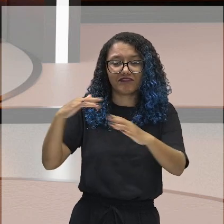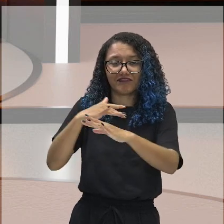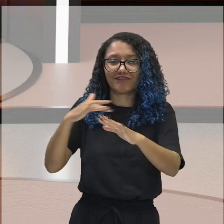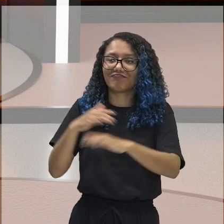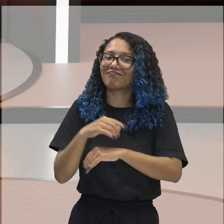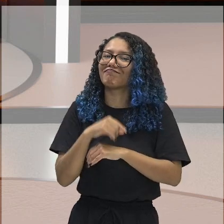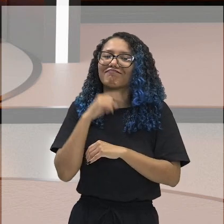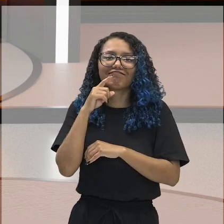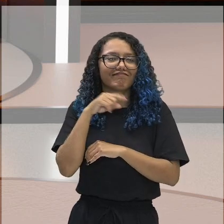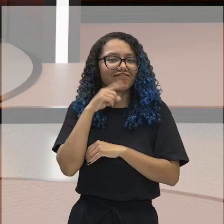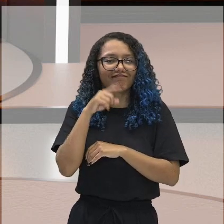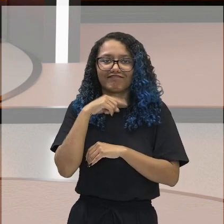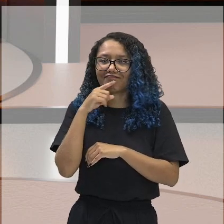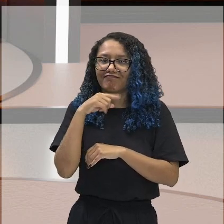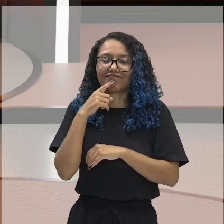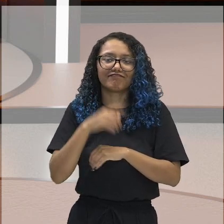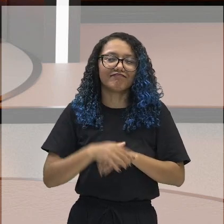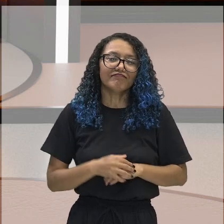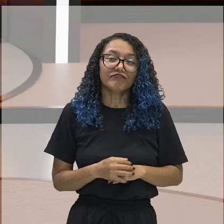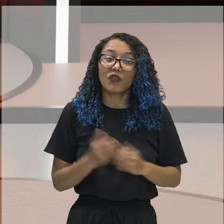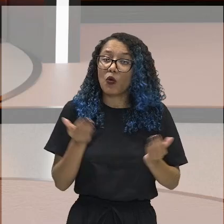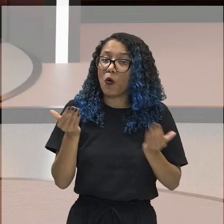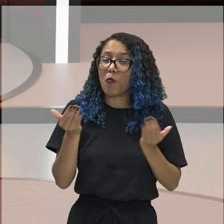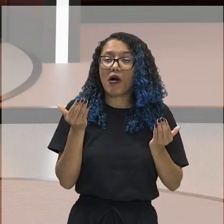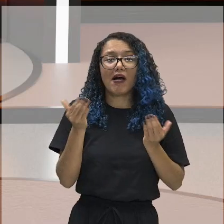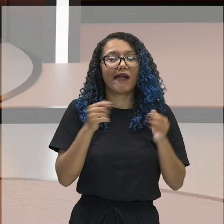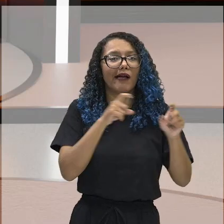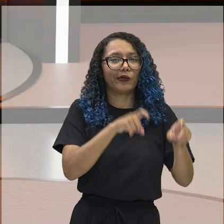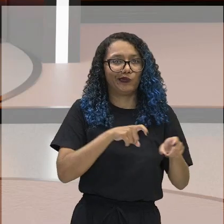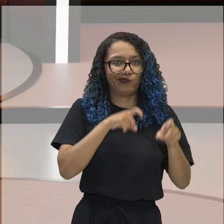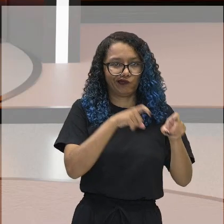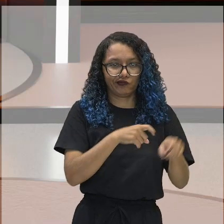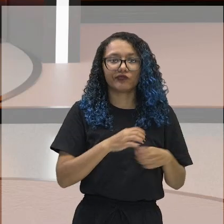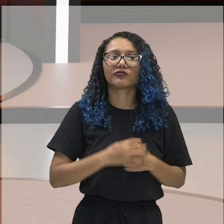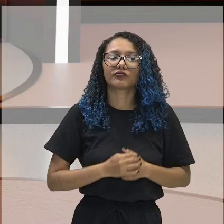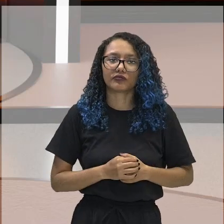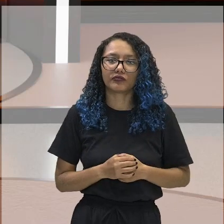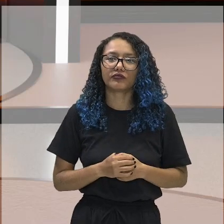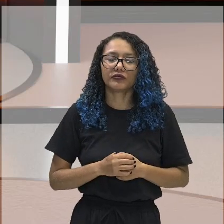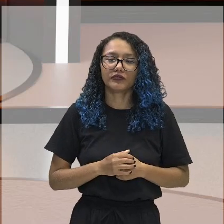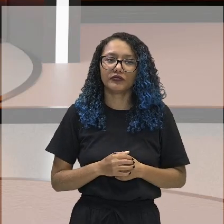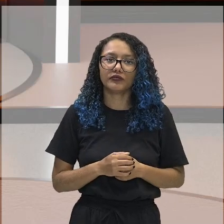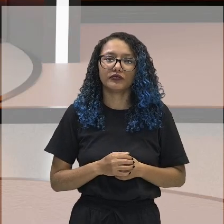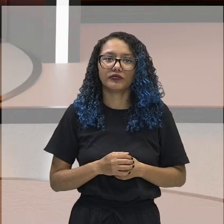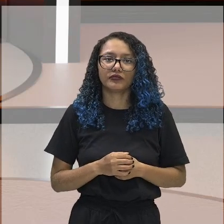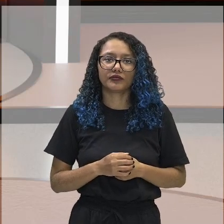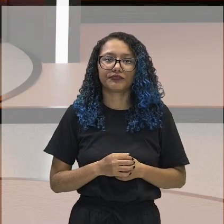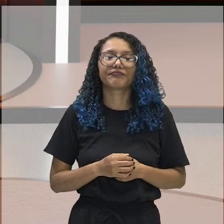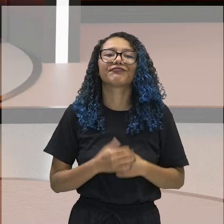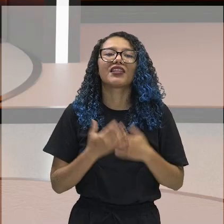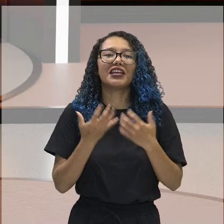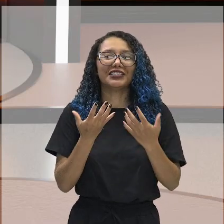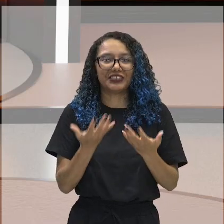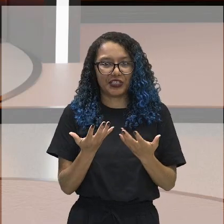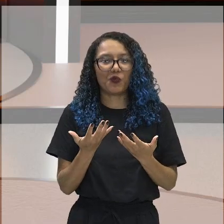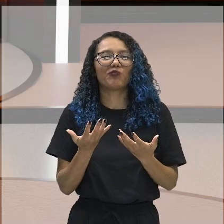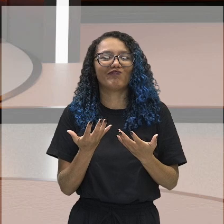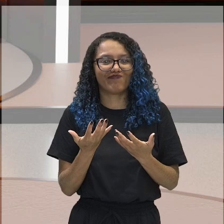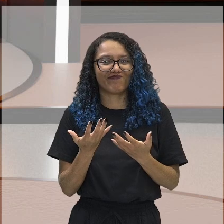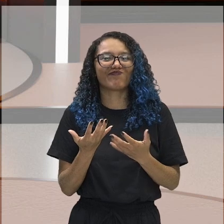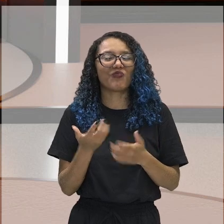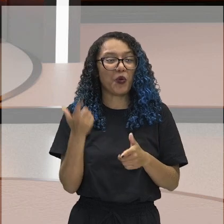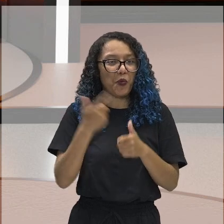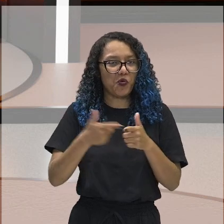em relação então ao campo. Vamos então aí adiante. Olha só, a situação ficou crítica quando os